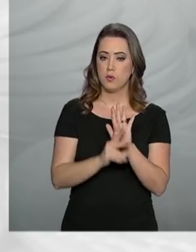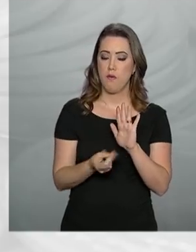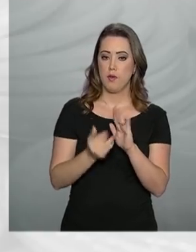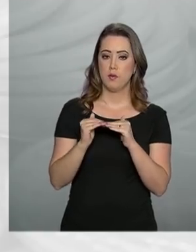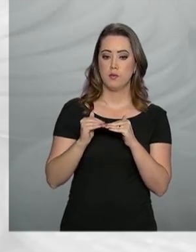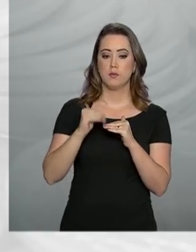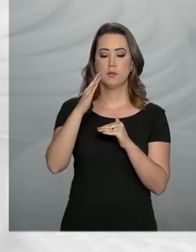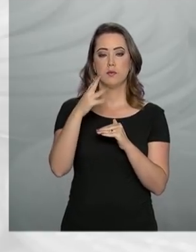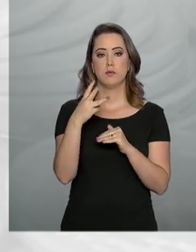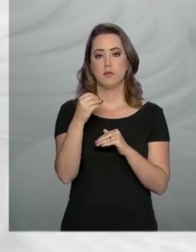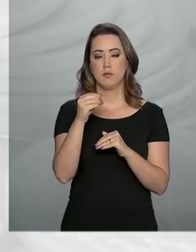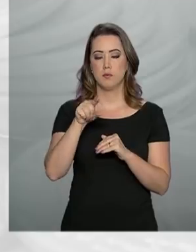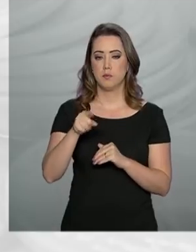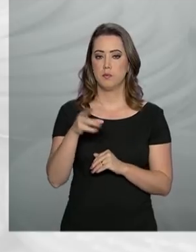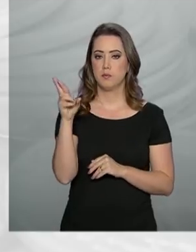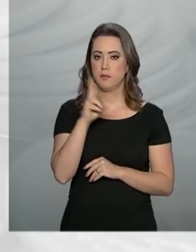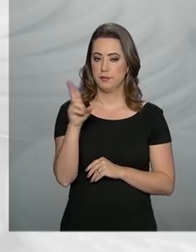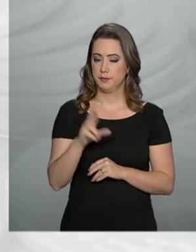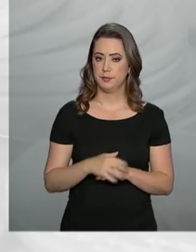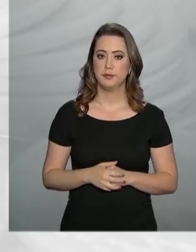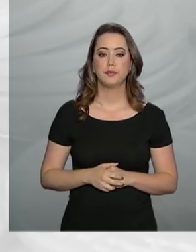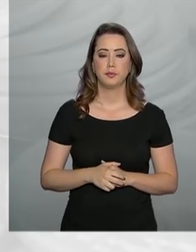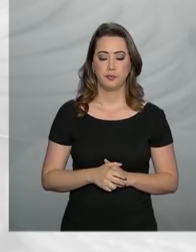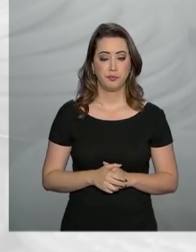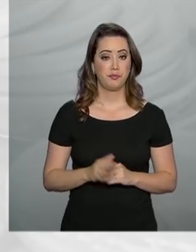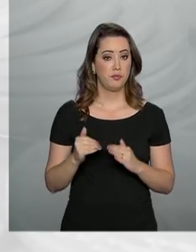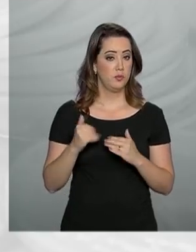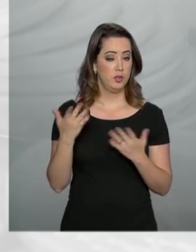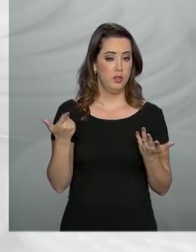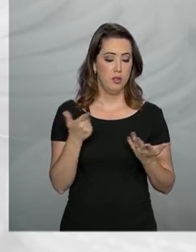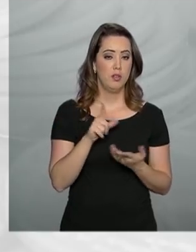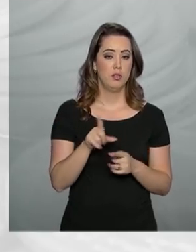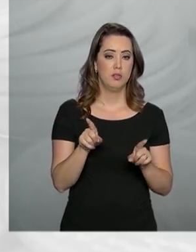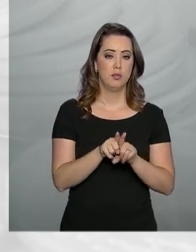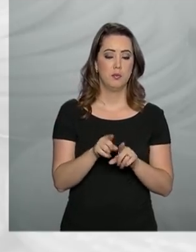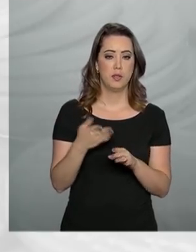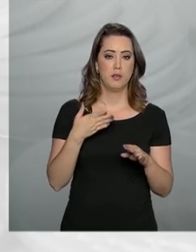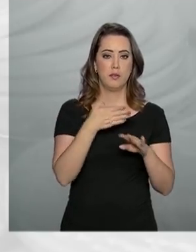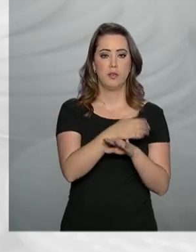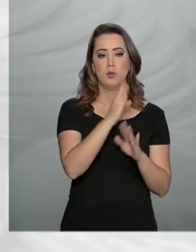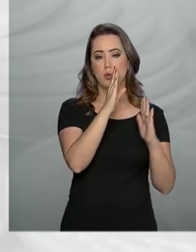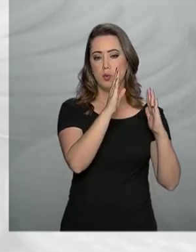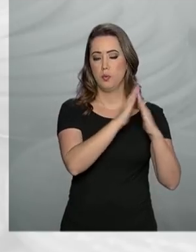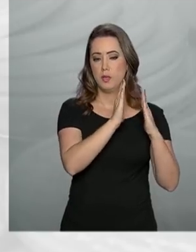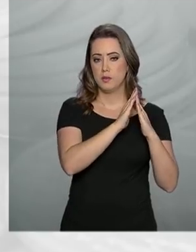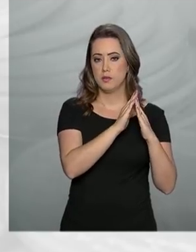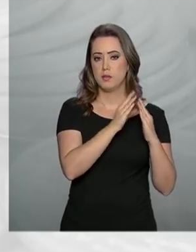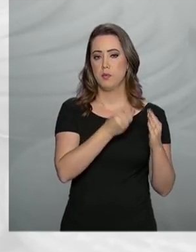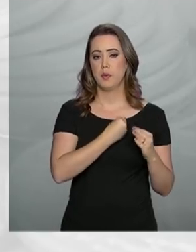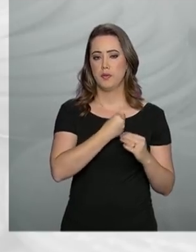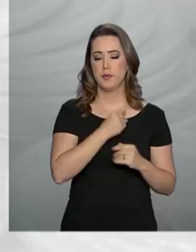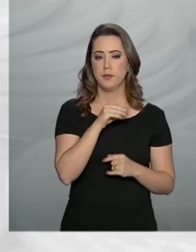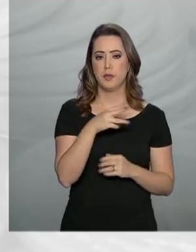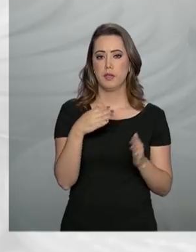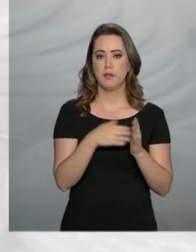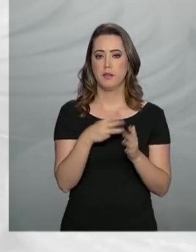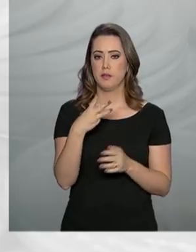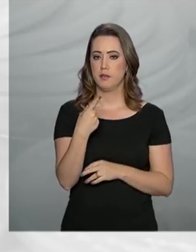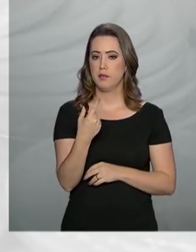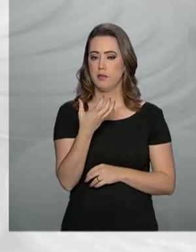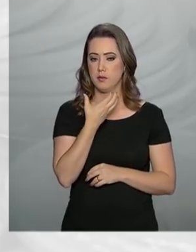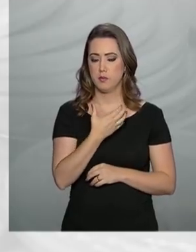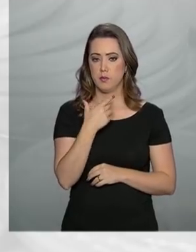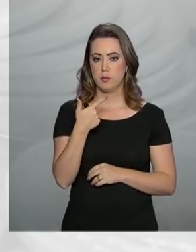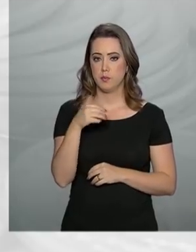valor superior a R$ 300 mil. Passou a condição de residente no Brasil até 31 de